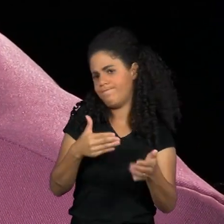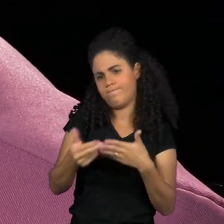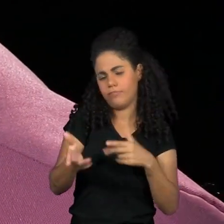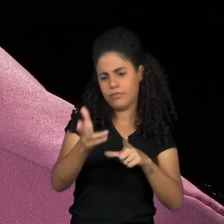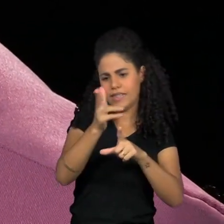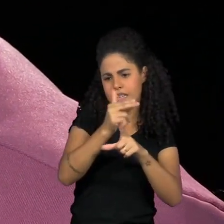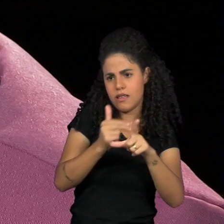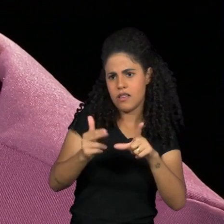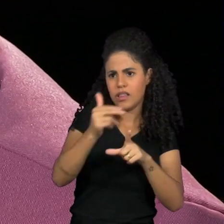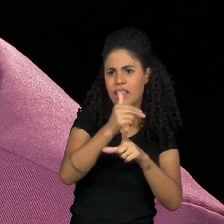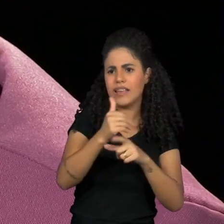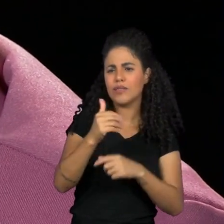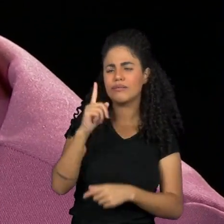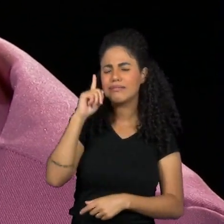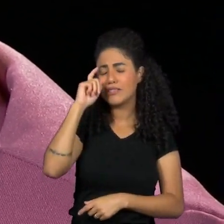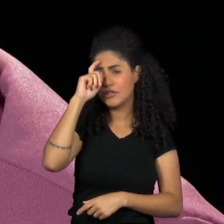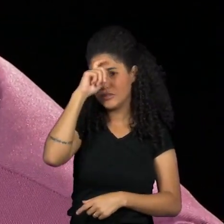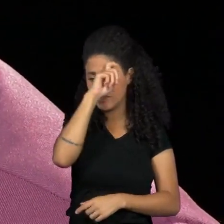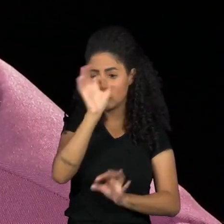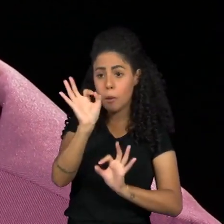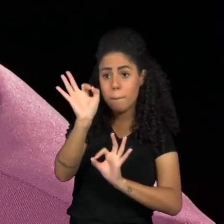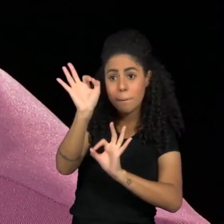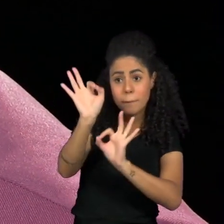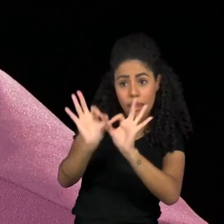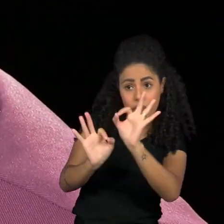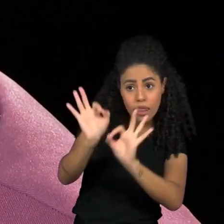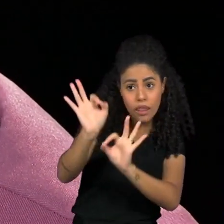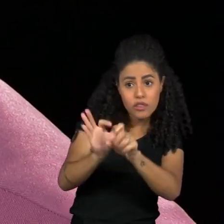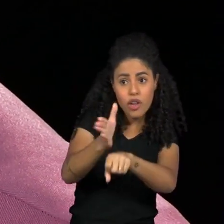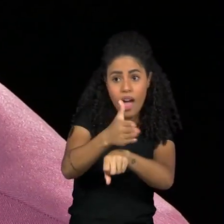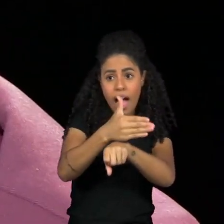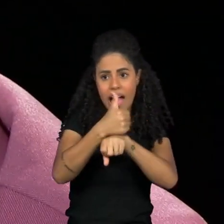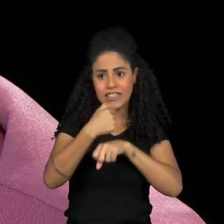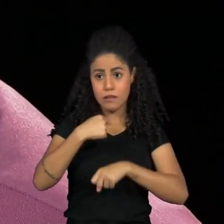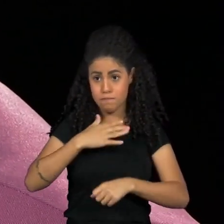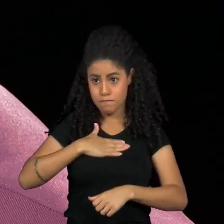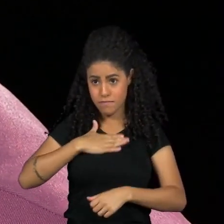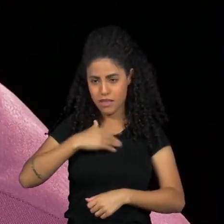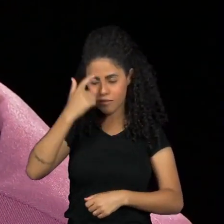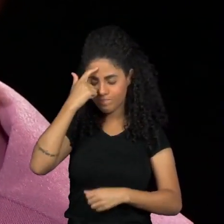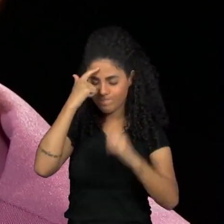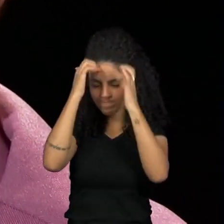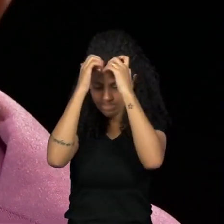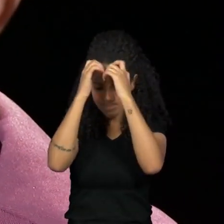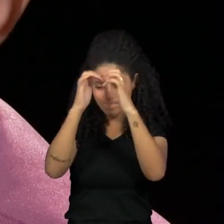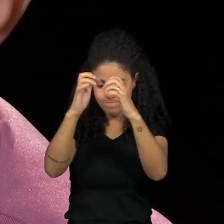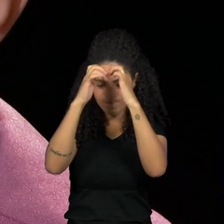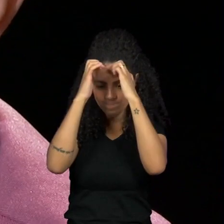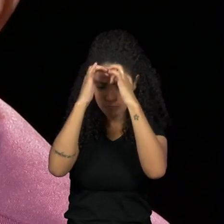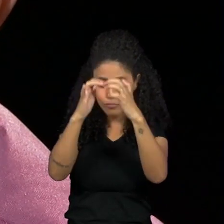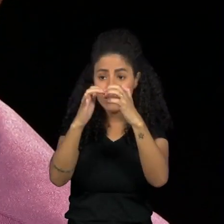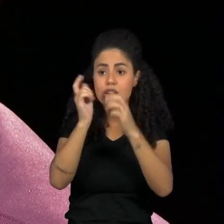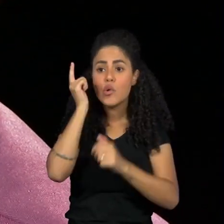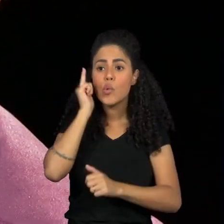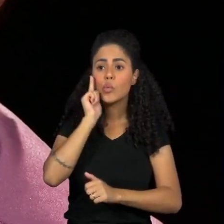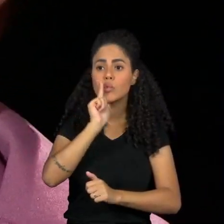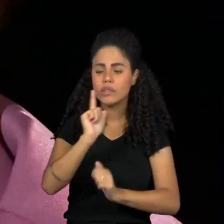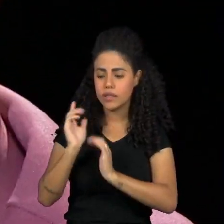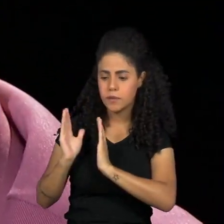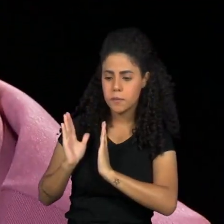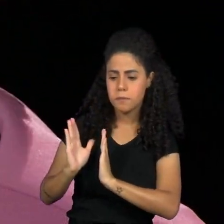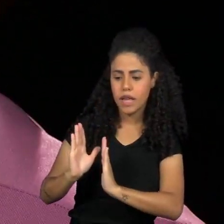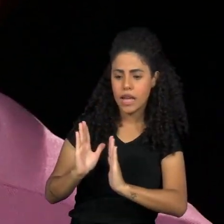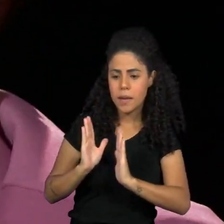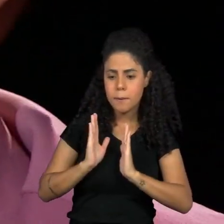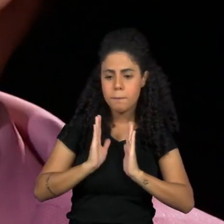trazer muita dificuldade de planejar o que eu vou fazer na minha cabeça. conseguir sequenciar isso um passo a passo. Então,